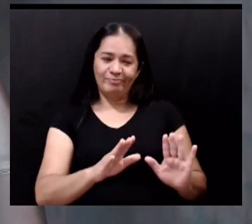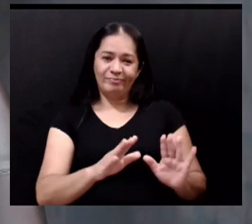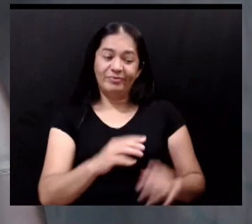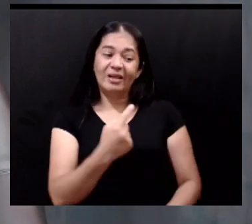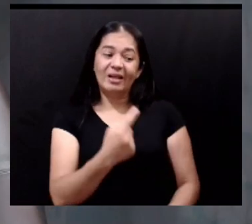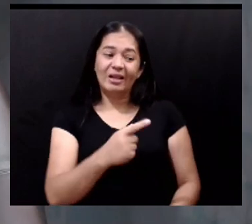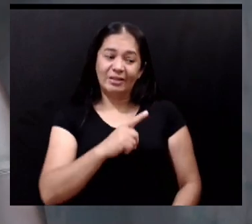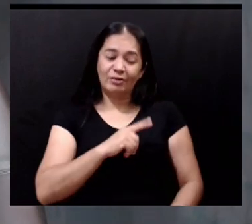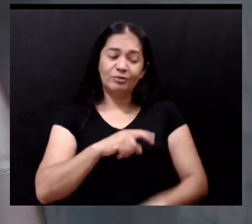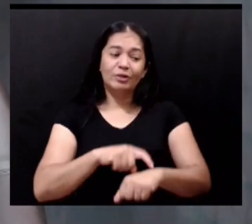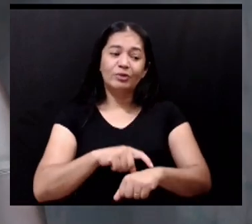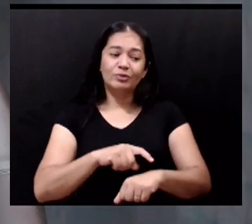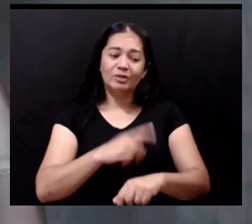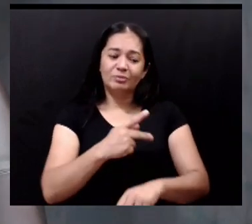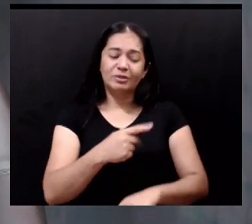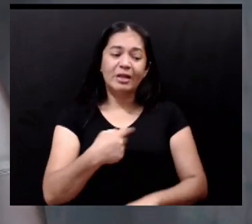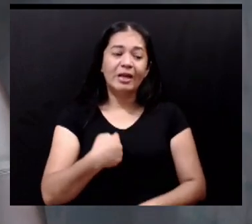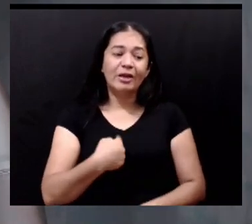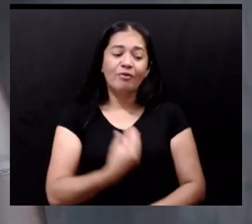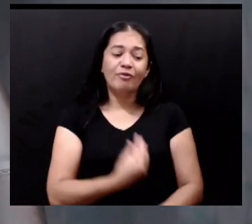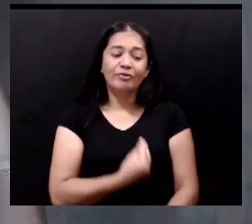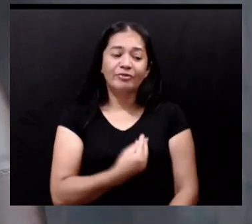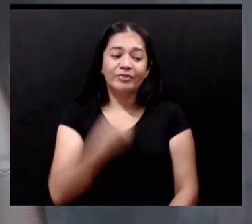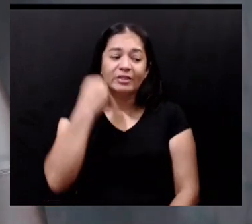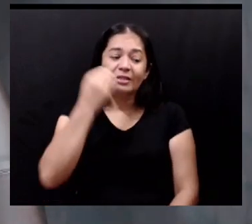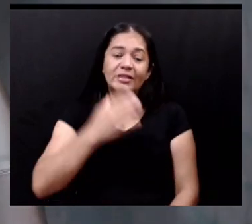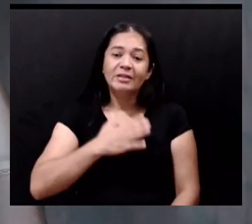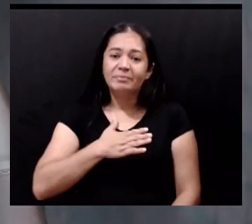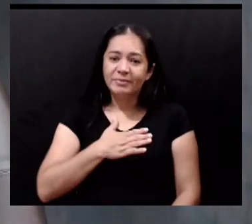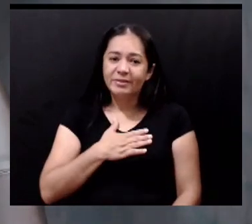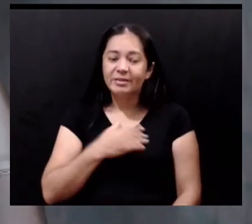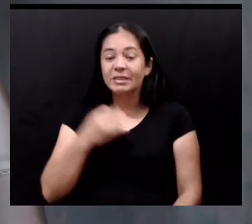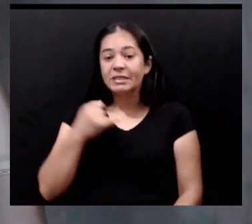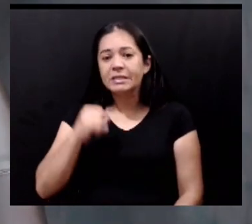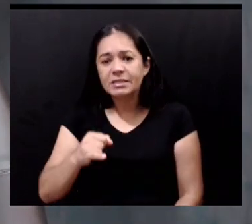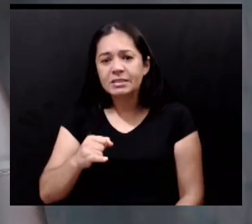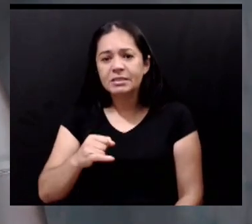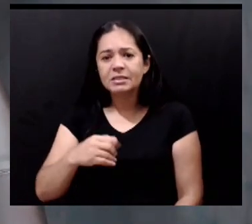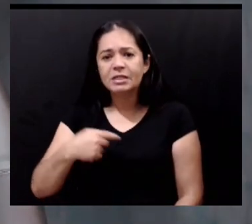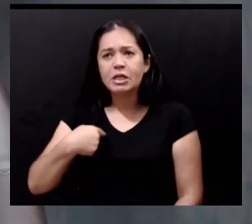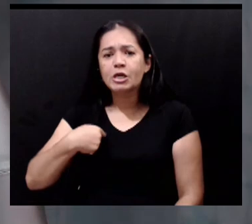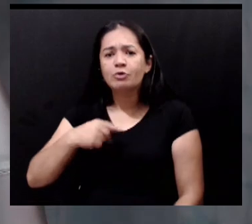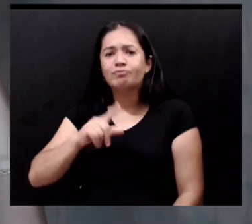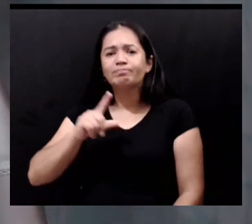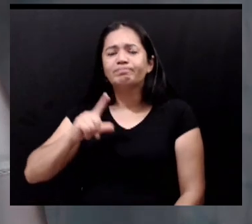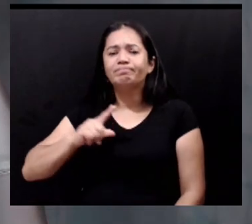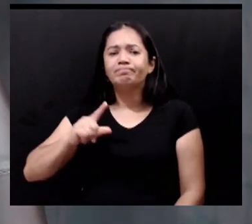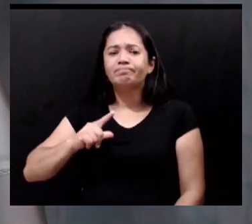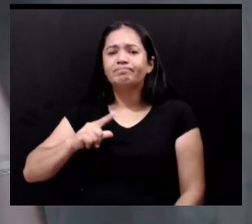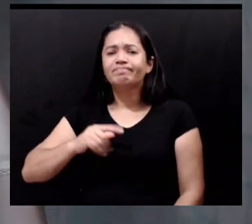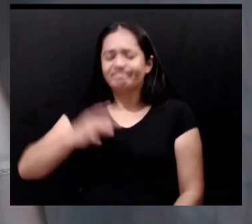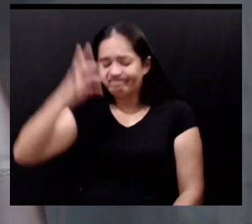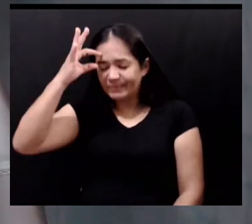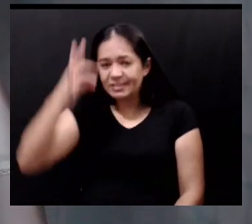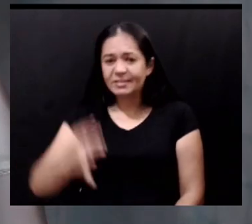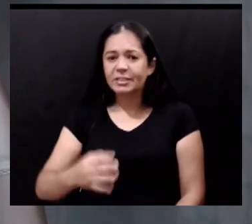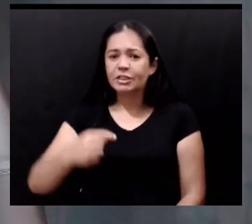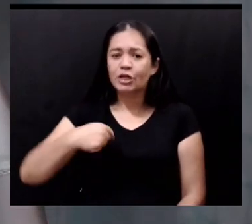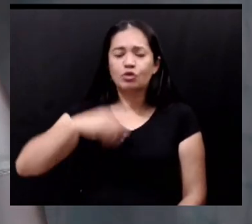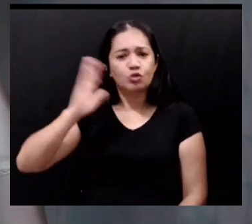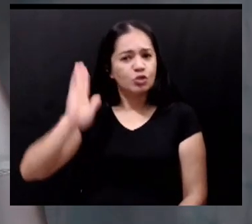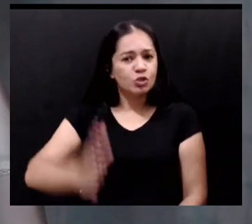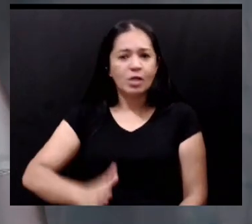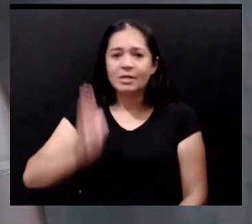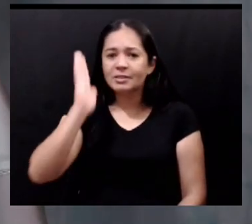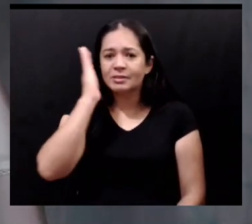a minha experiência. Ao mesmo tempo, se eu tenho isso muito certo em mim, eu já validei que